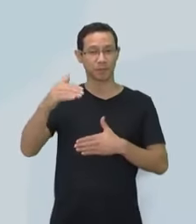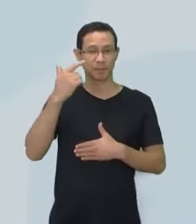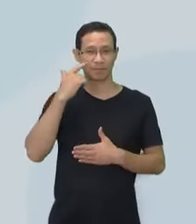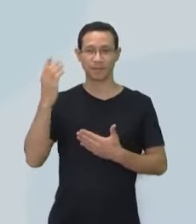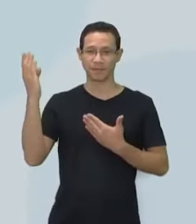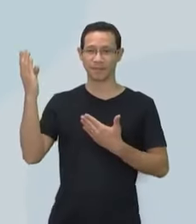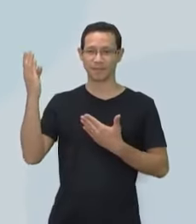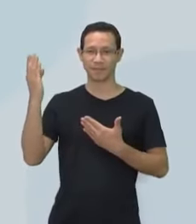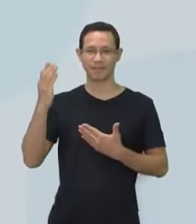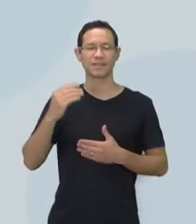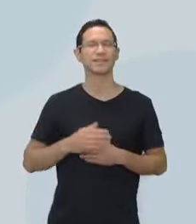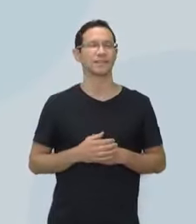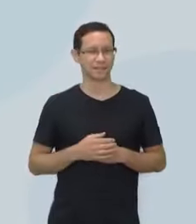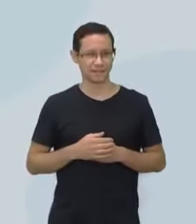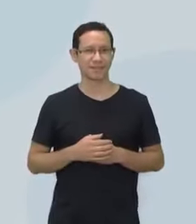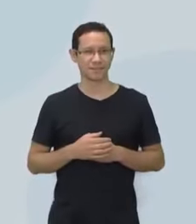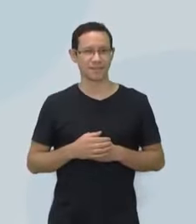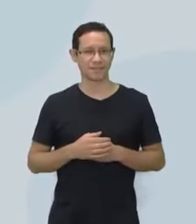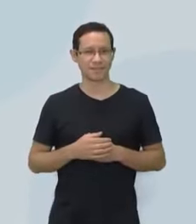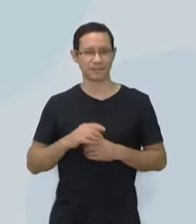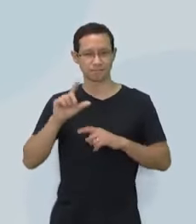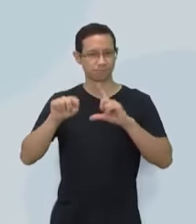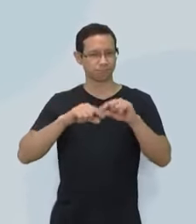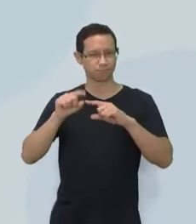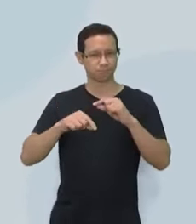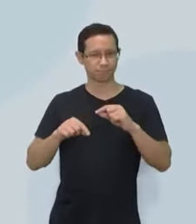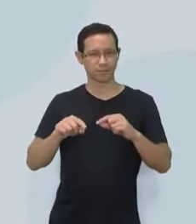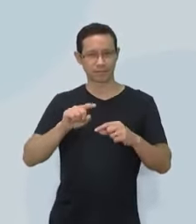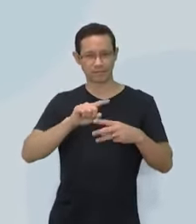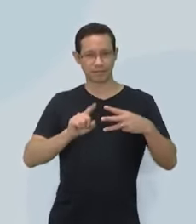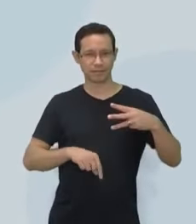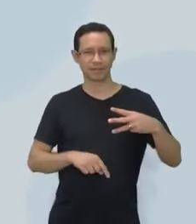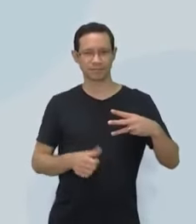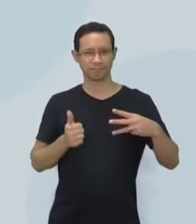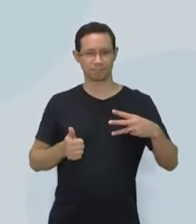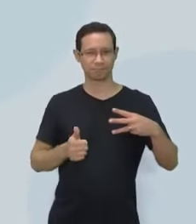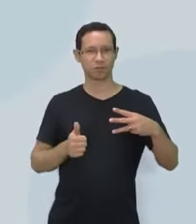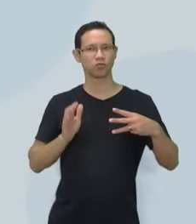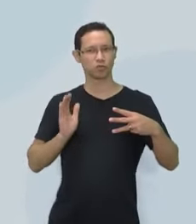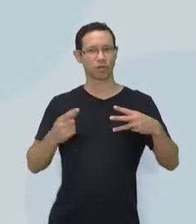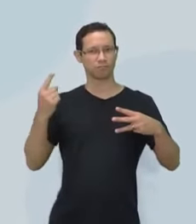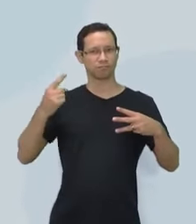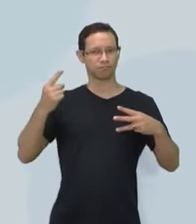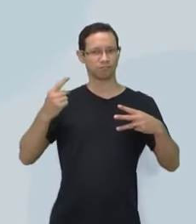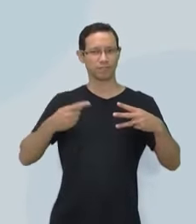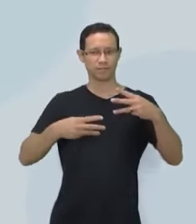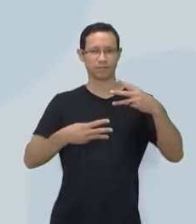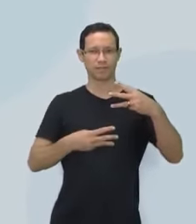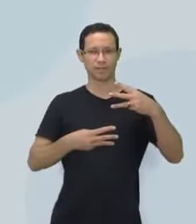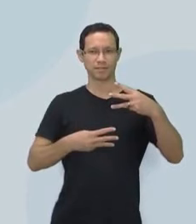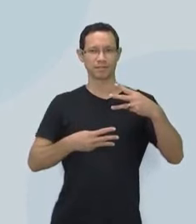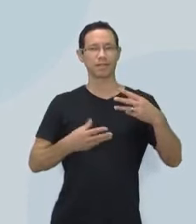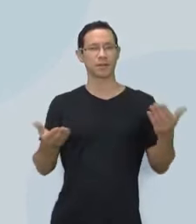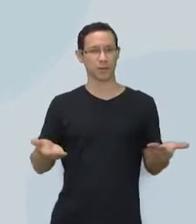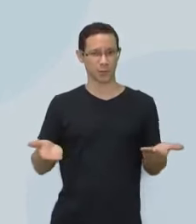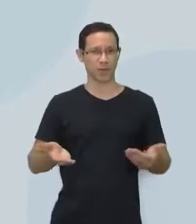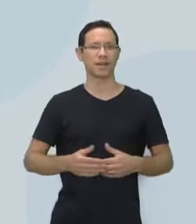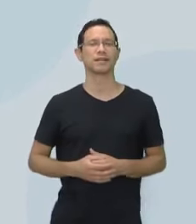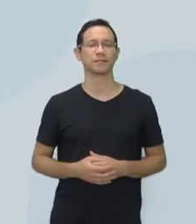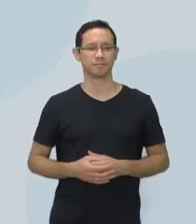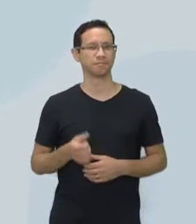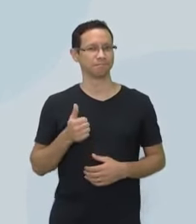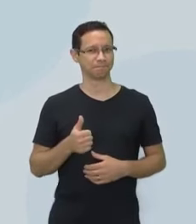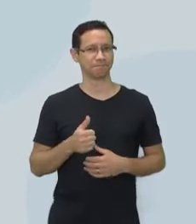vocês identificarem. É dessa prova que nós retiramos 6 questões. 3 já foram no vídeo da primeira parte e 3 serão resolvidas